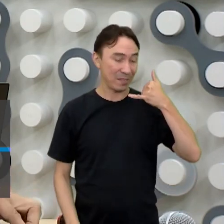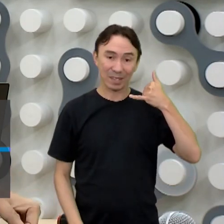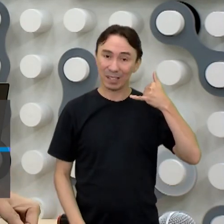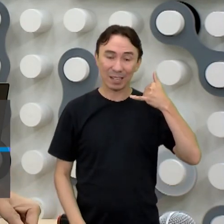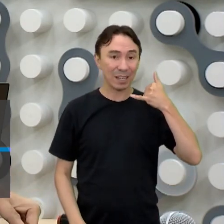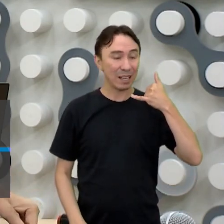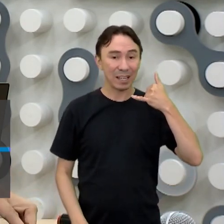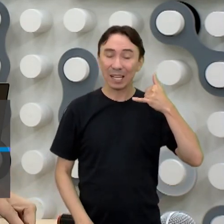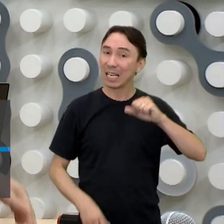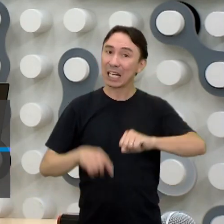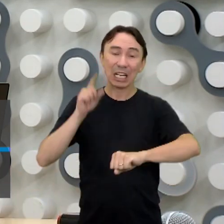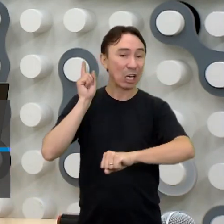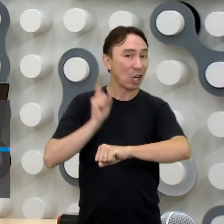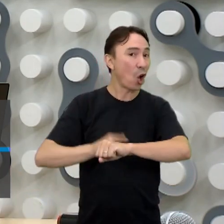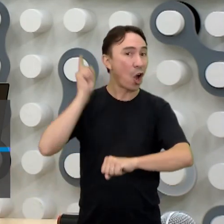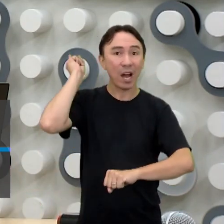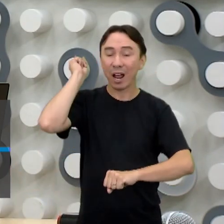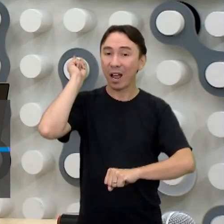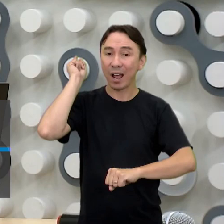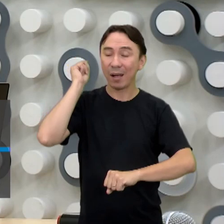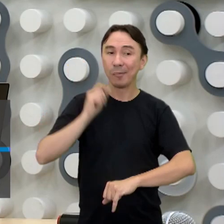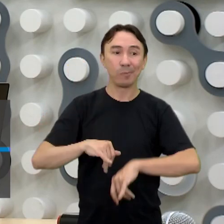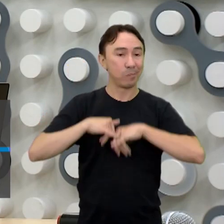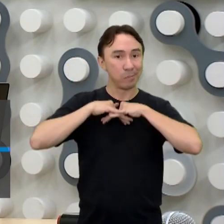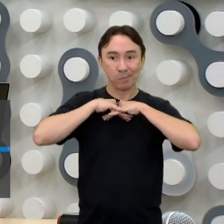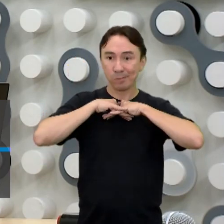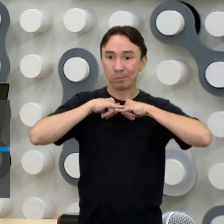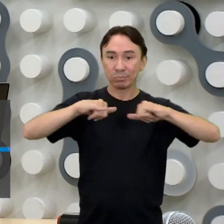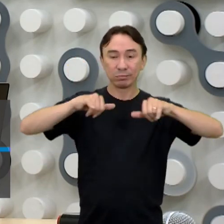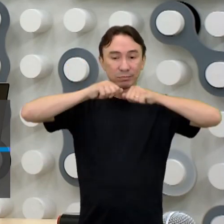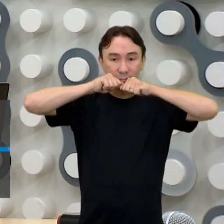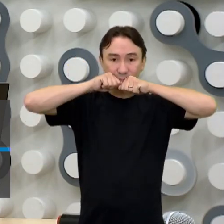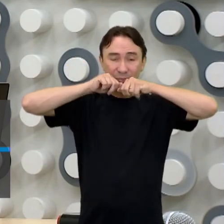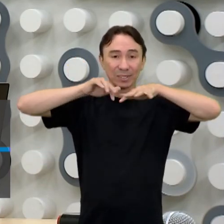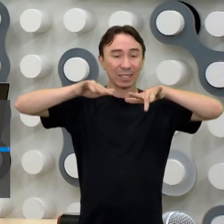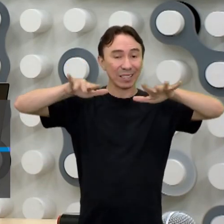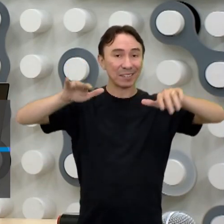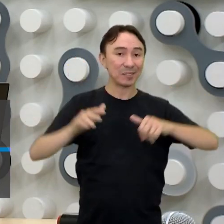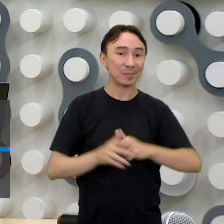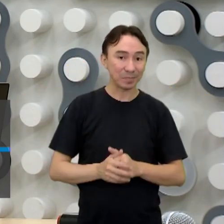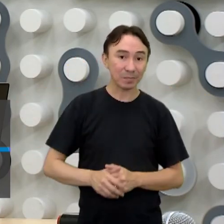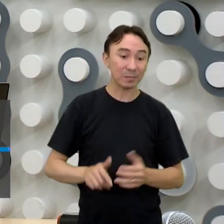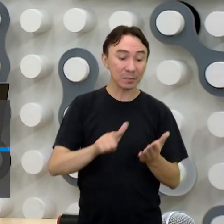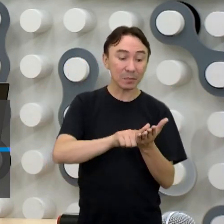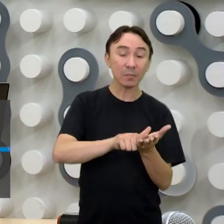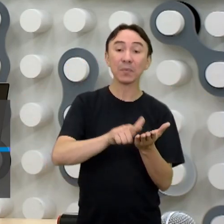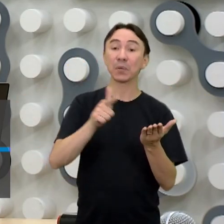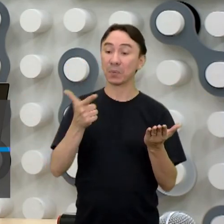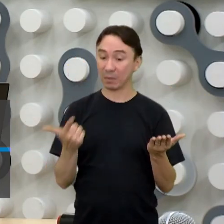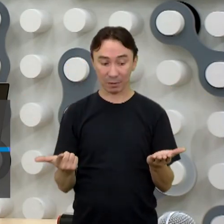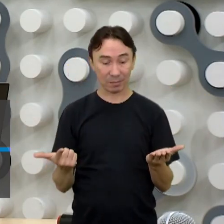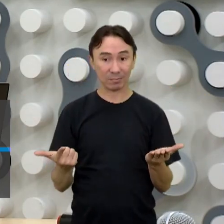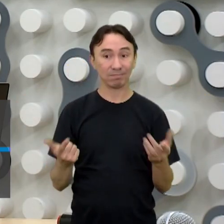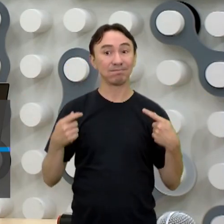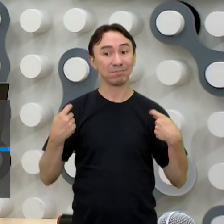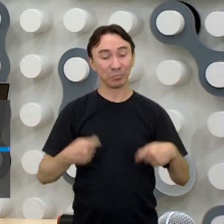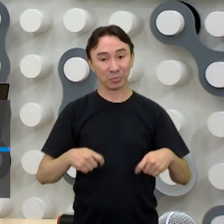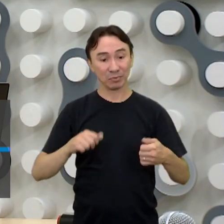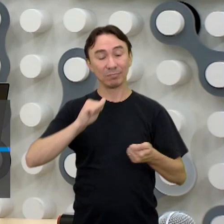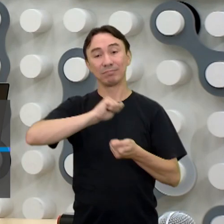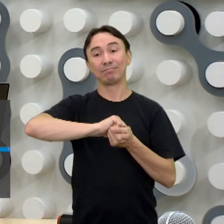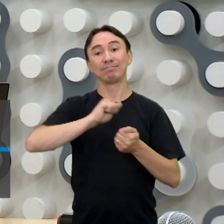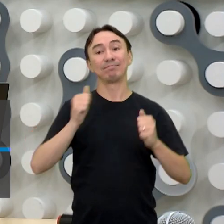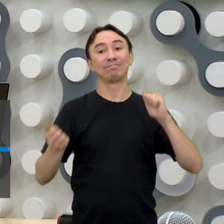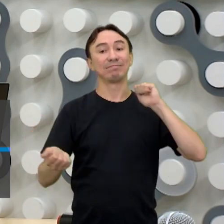a acontecer imediatamente. E aí o jornal impresso ele tem que se readaptar, tem que se reorganizar ou vai desaparecer. Então o que